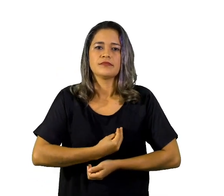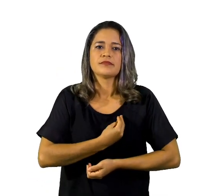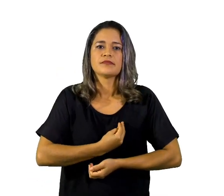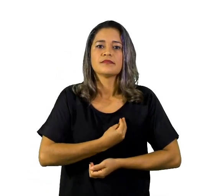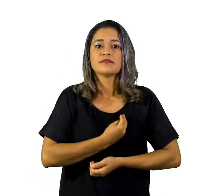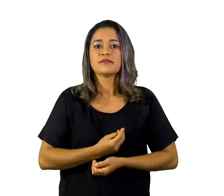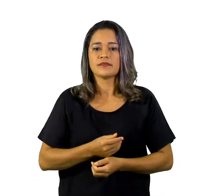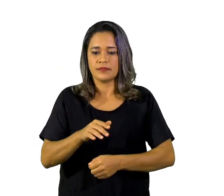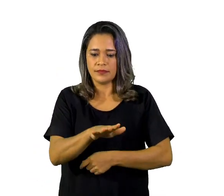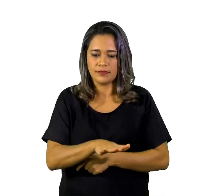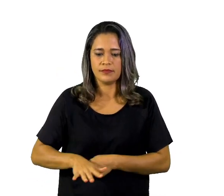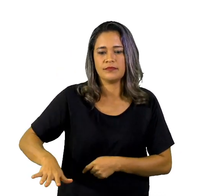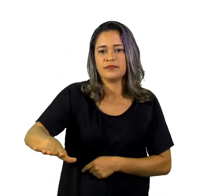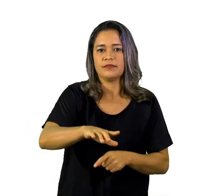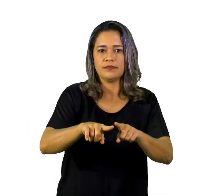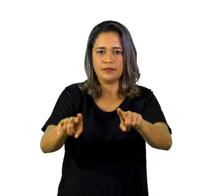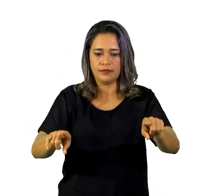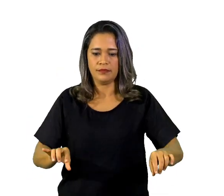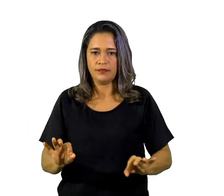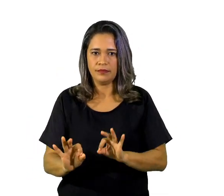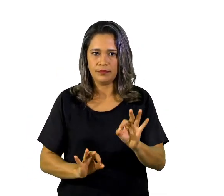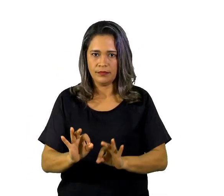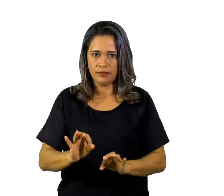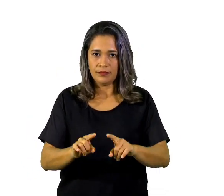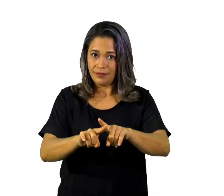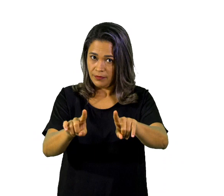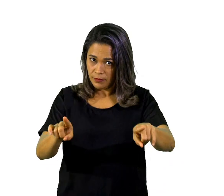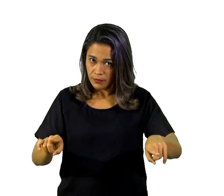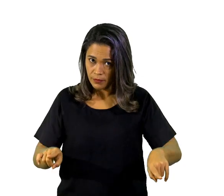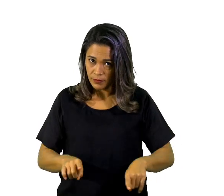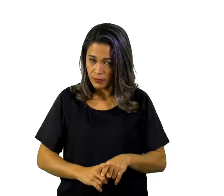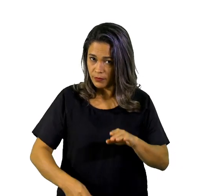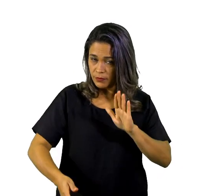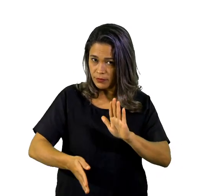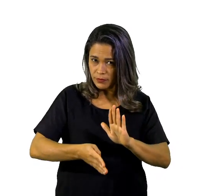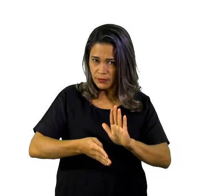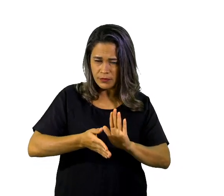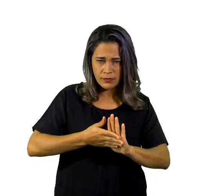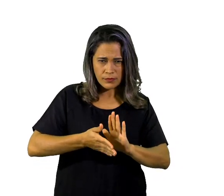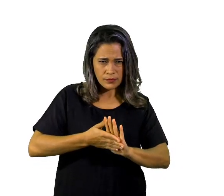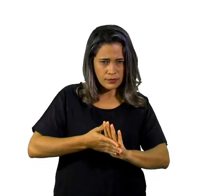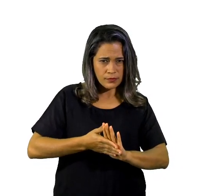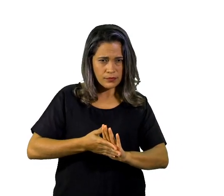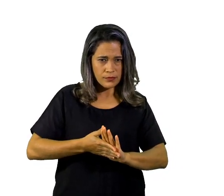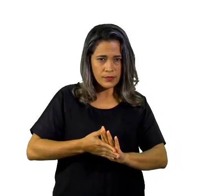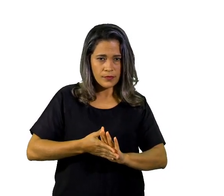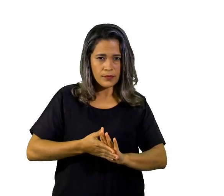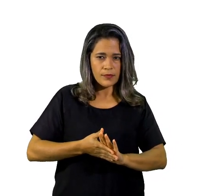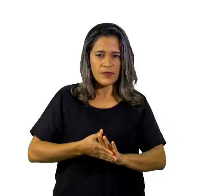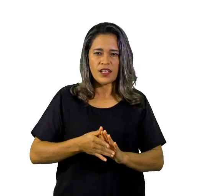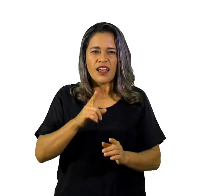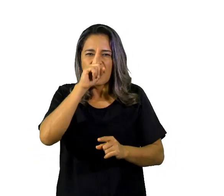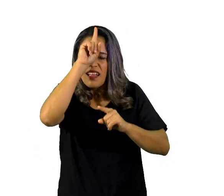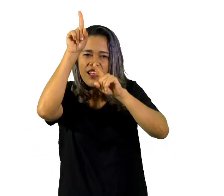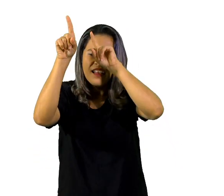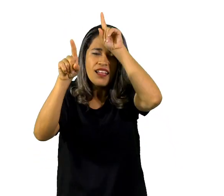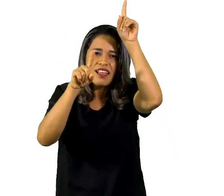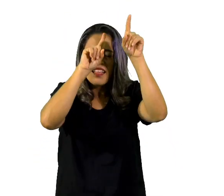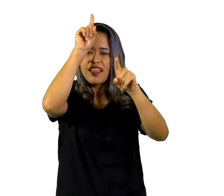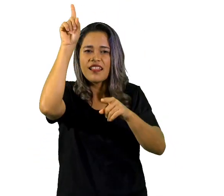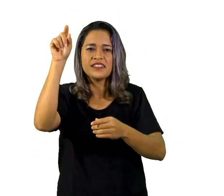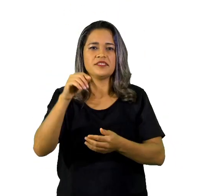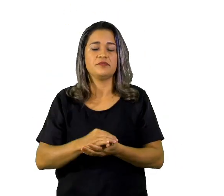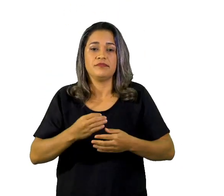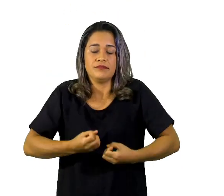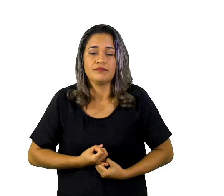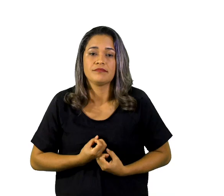materiais organizados, espaços propositores que ampliem o faz de conta, expressão de